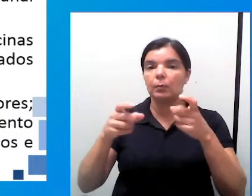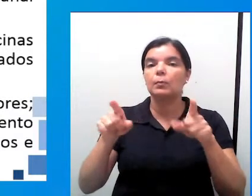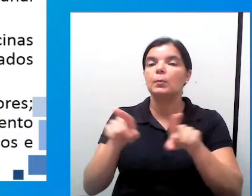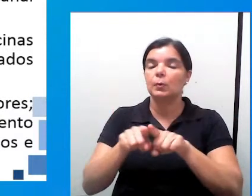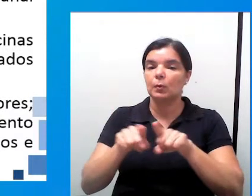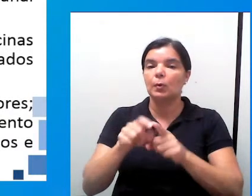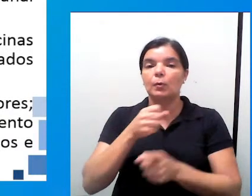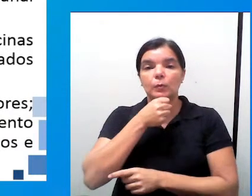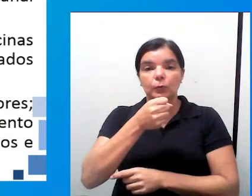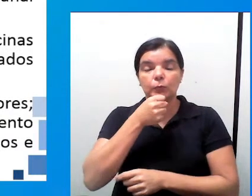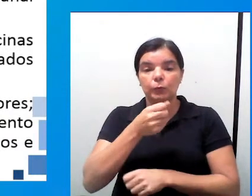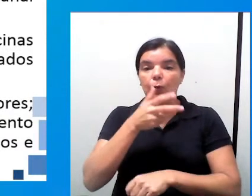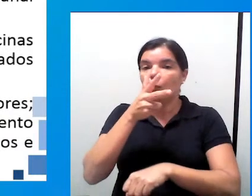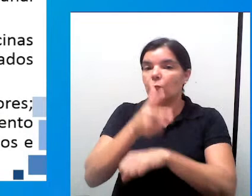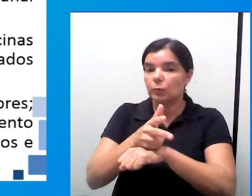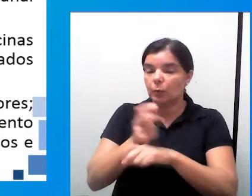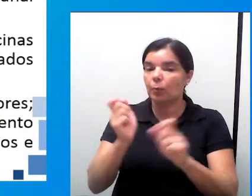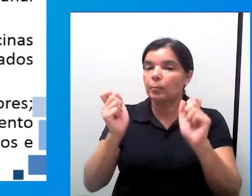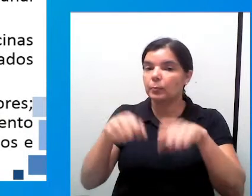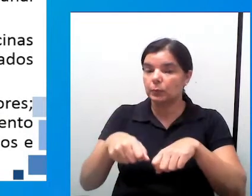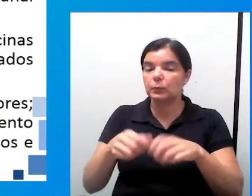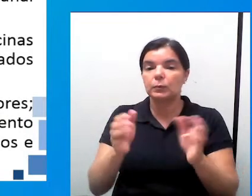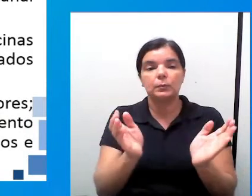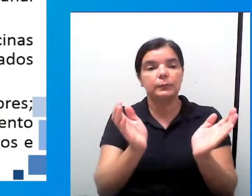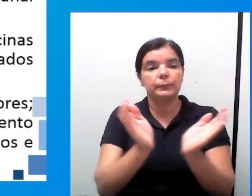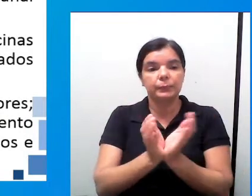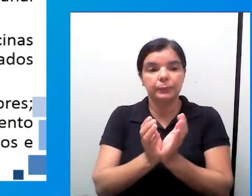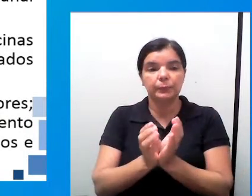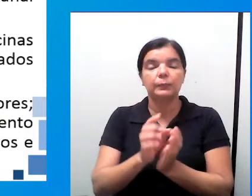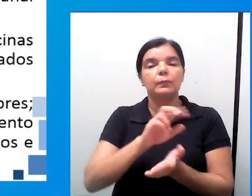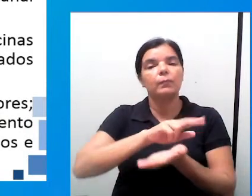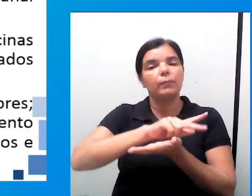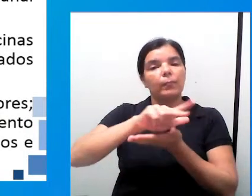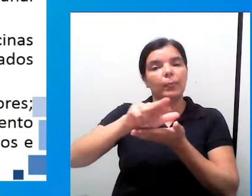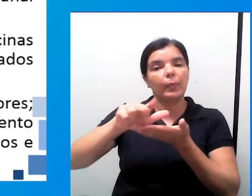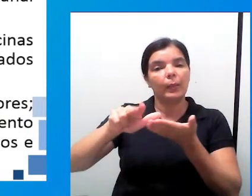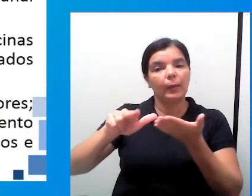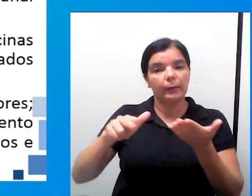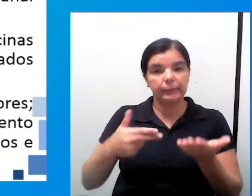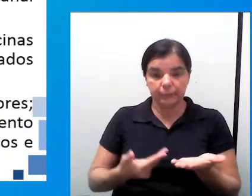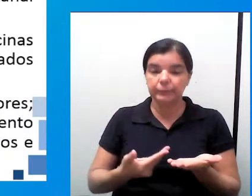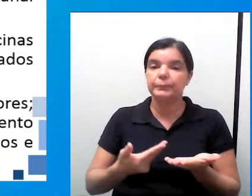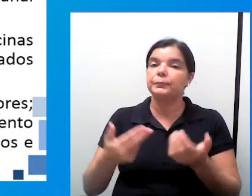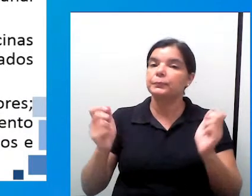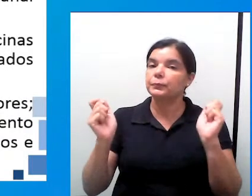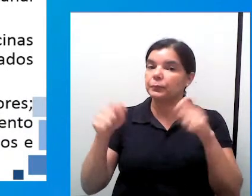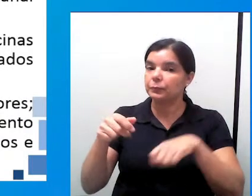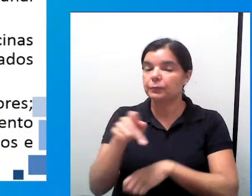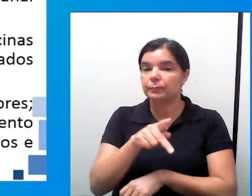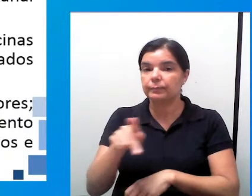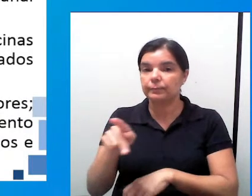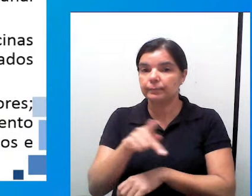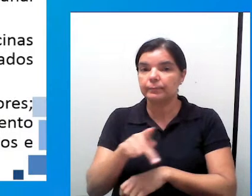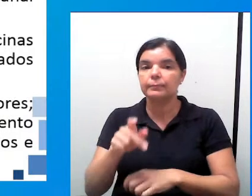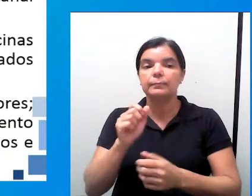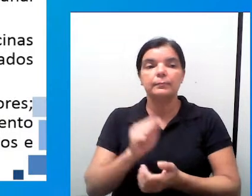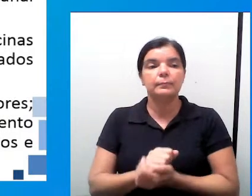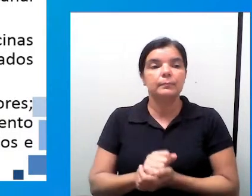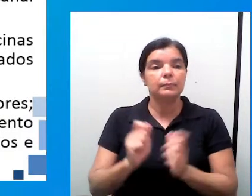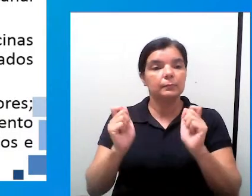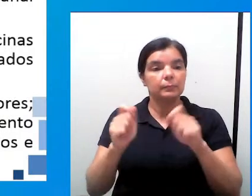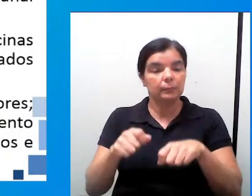podcasts ficam gravados e disponibilizados para a comunidade. Então, são várias ações e várias alternativas que os professores aqui encontraram para